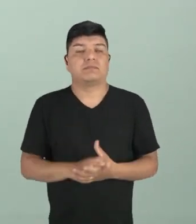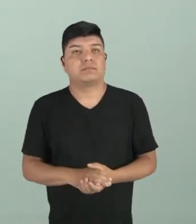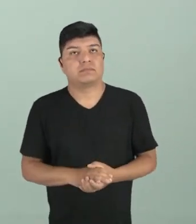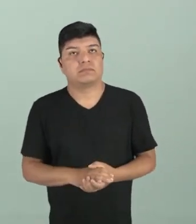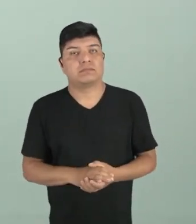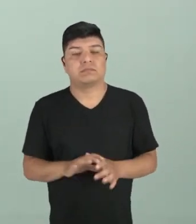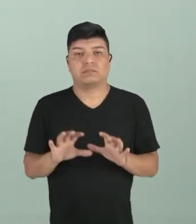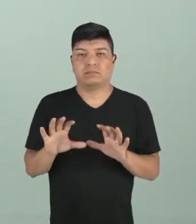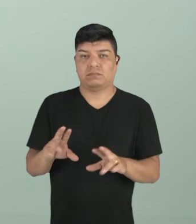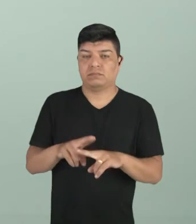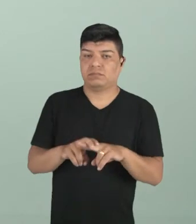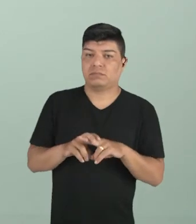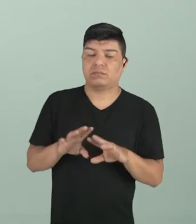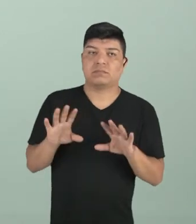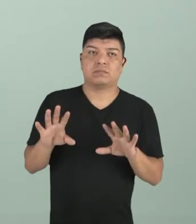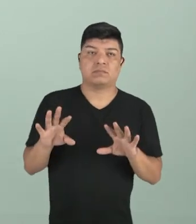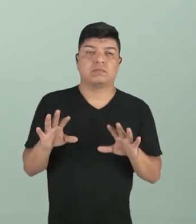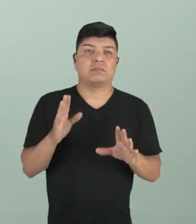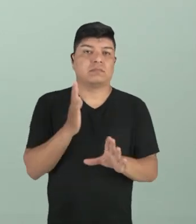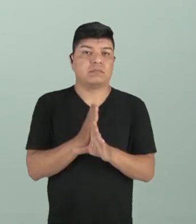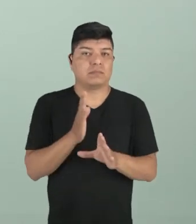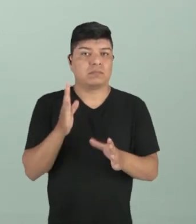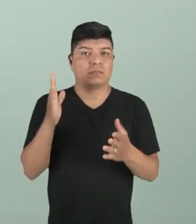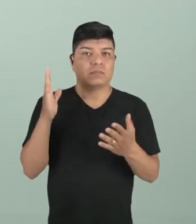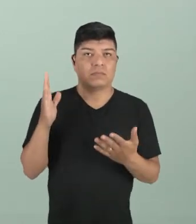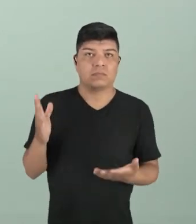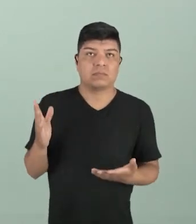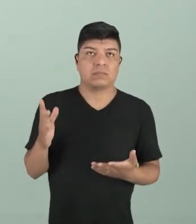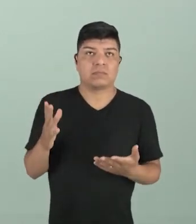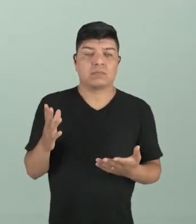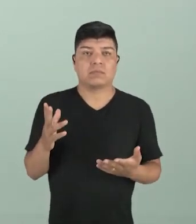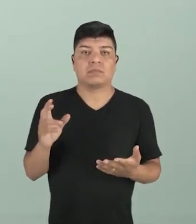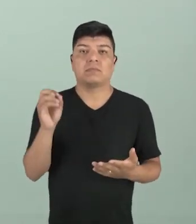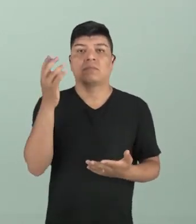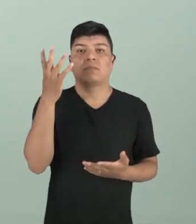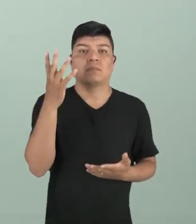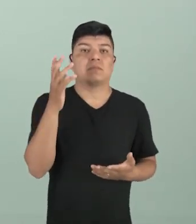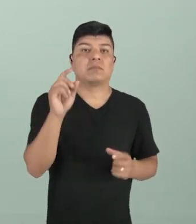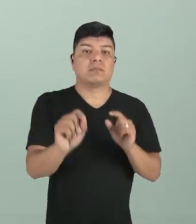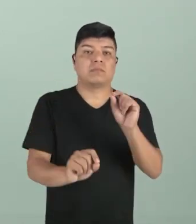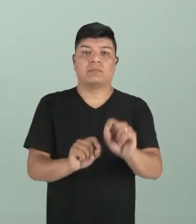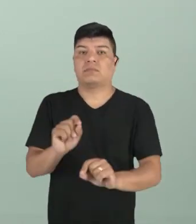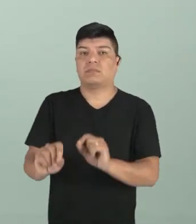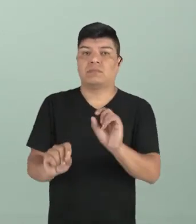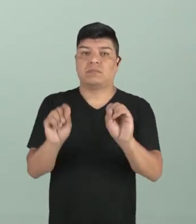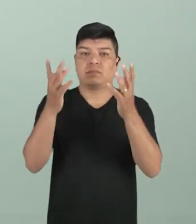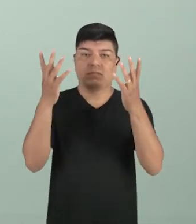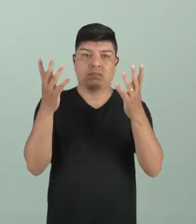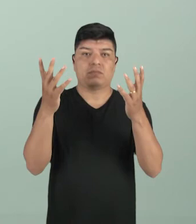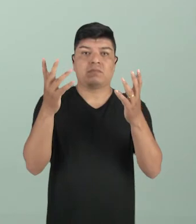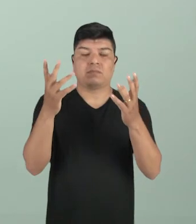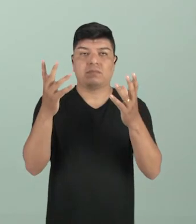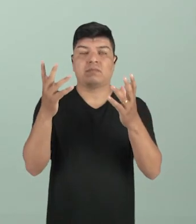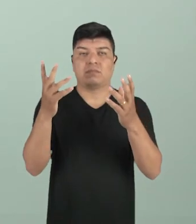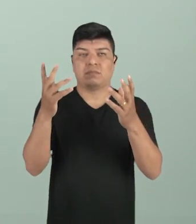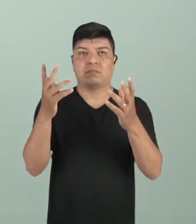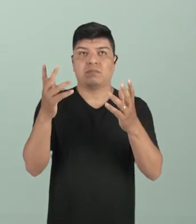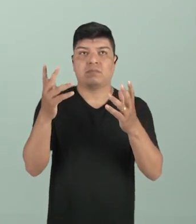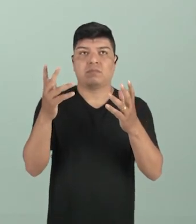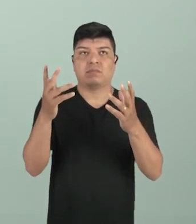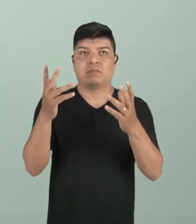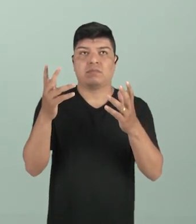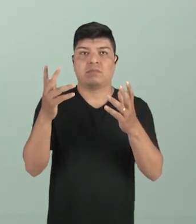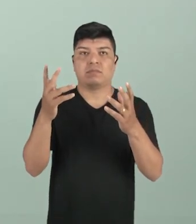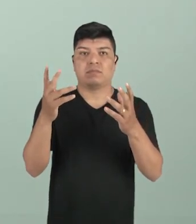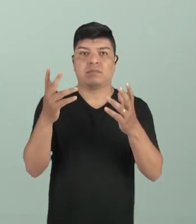No entanto, todavia, não obstante, o que acontece é que em cerimônias oficiais, né? Principalmente